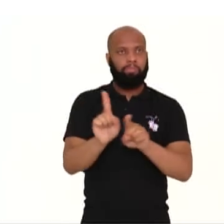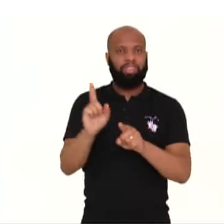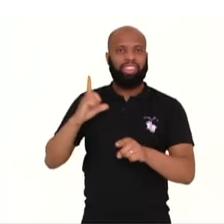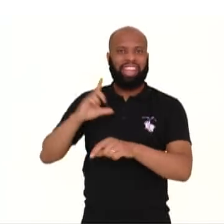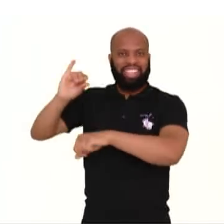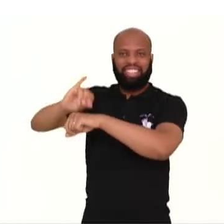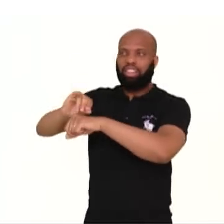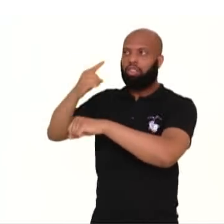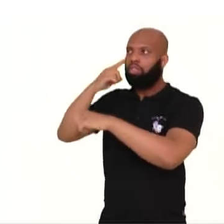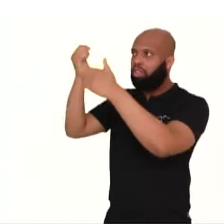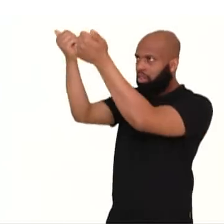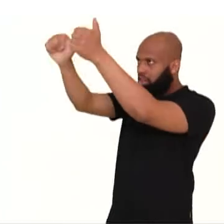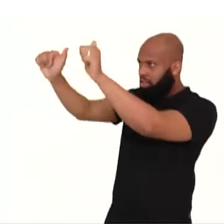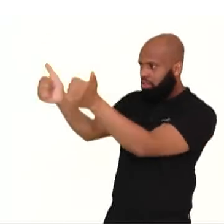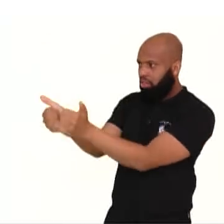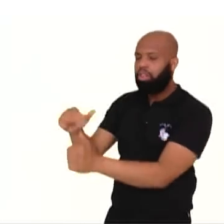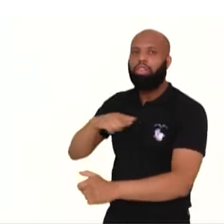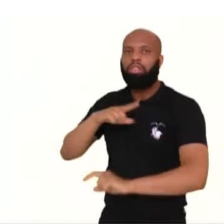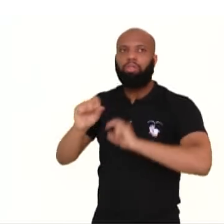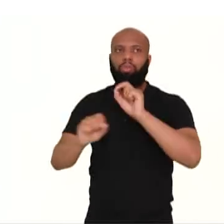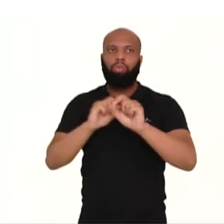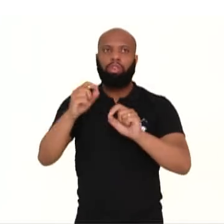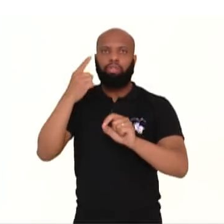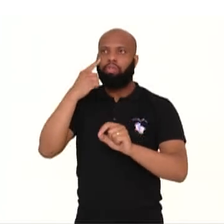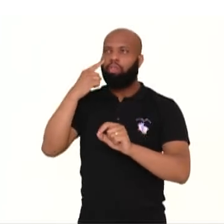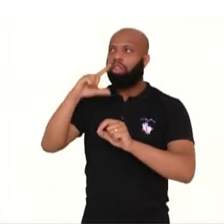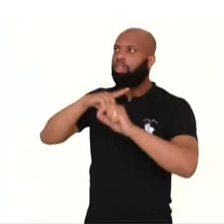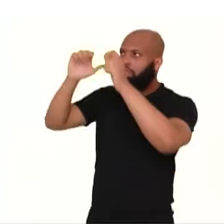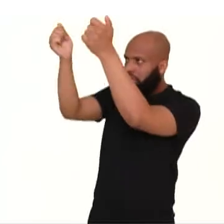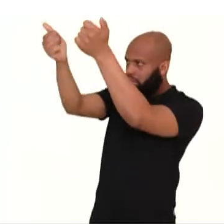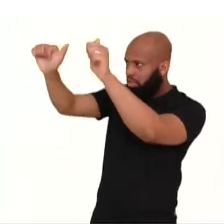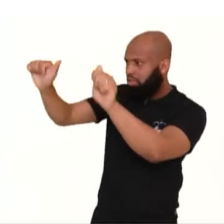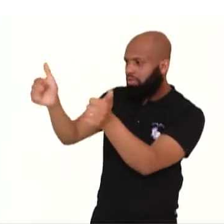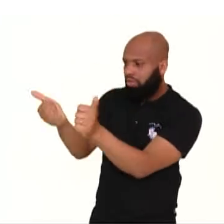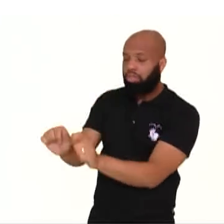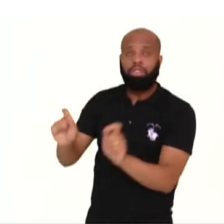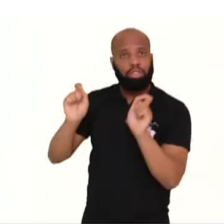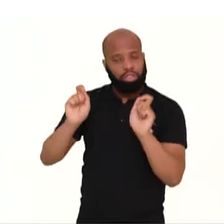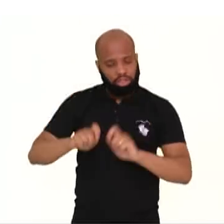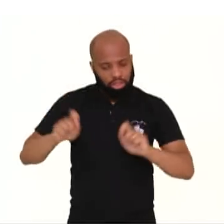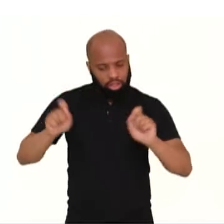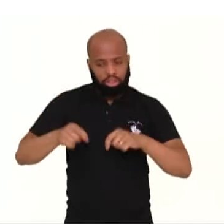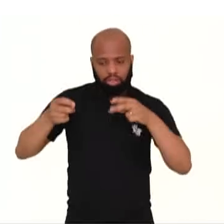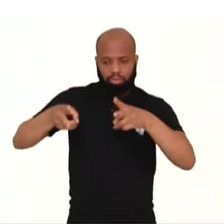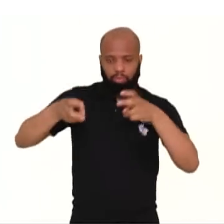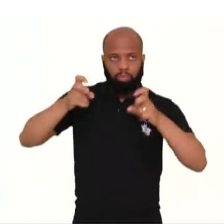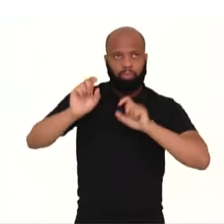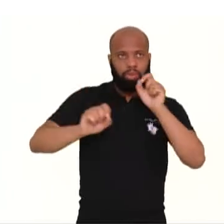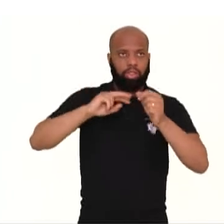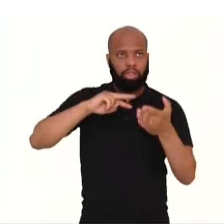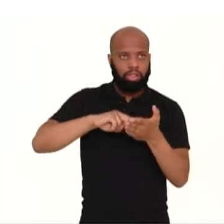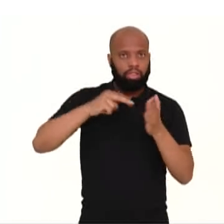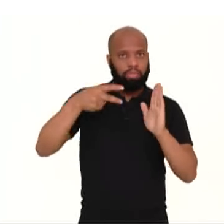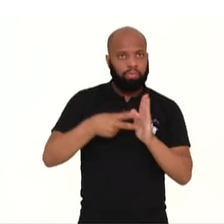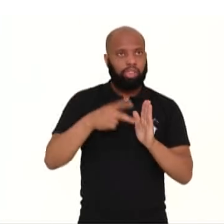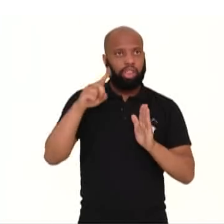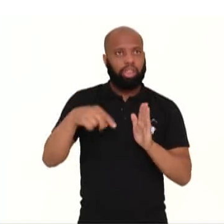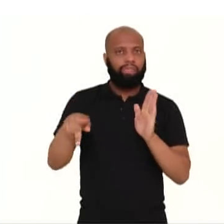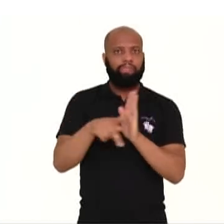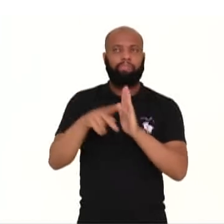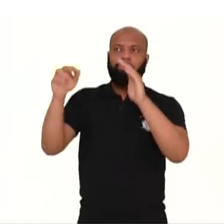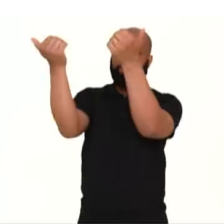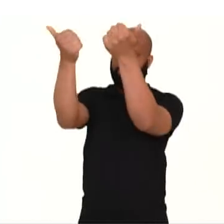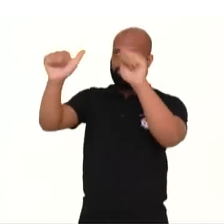da imagem um contorno, né, bem nítido, que faz nos reconhecer a estátua, né,